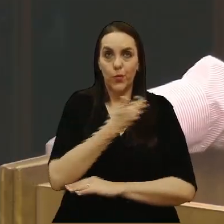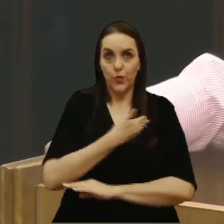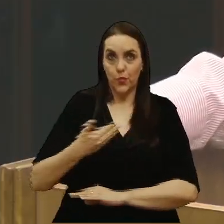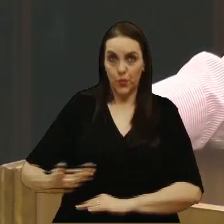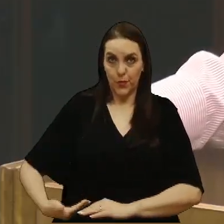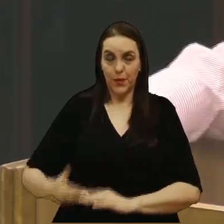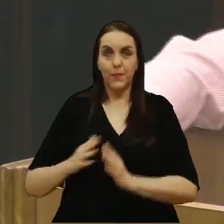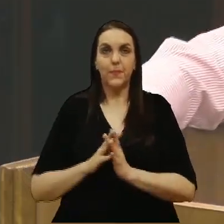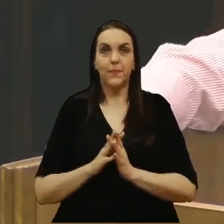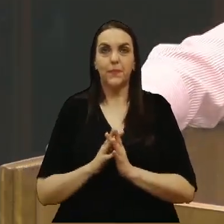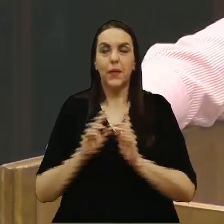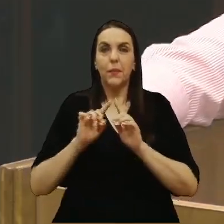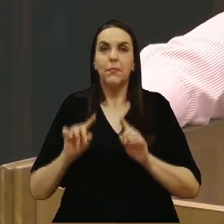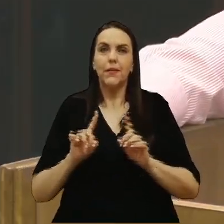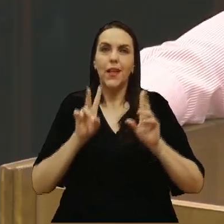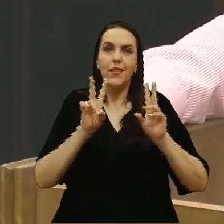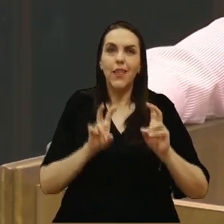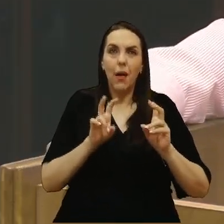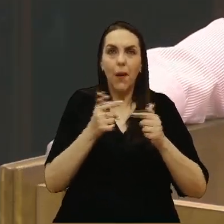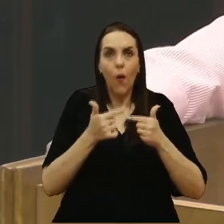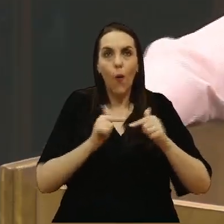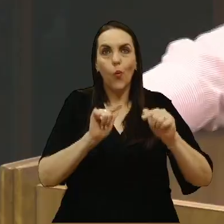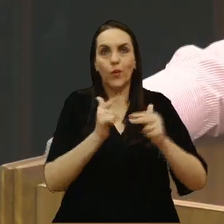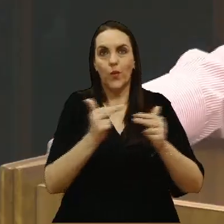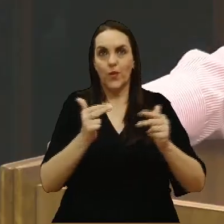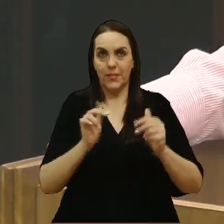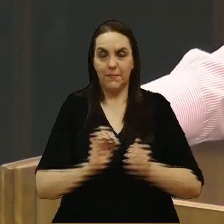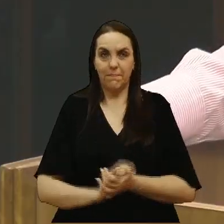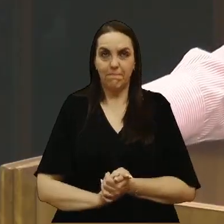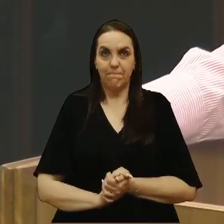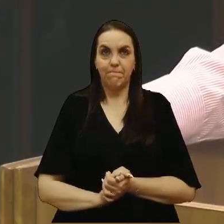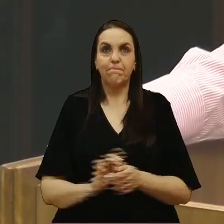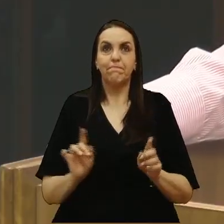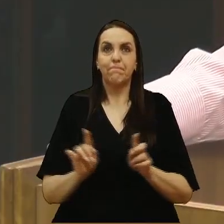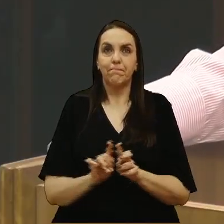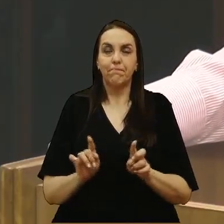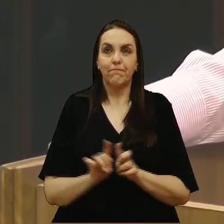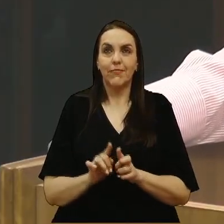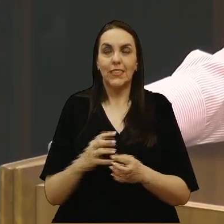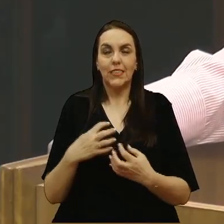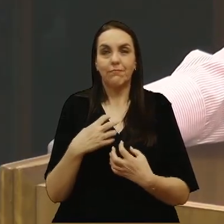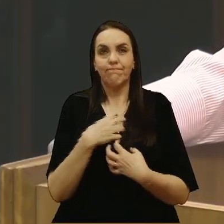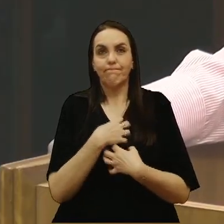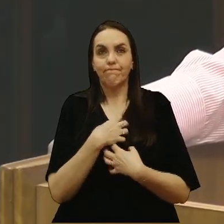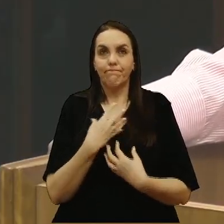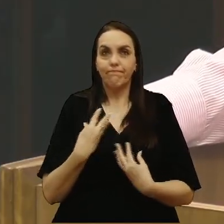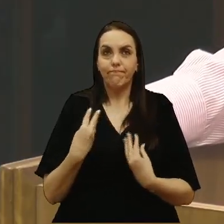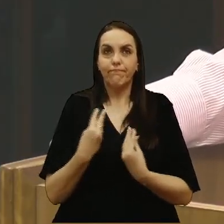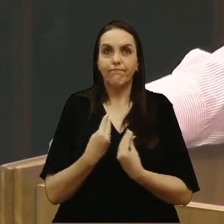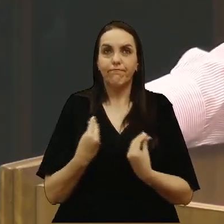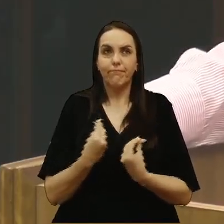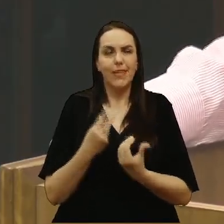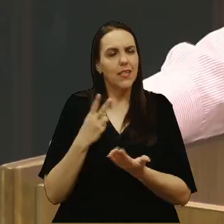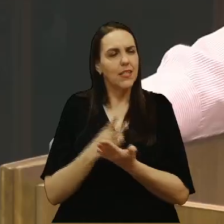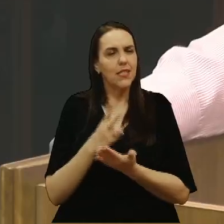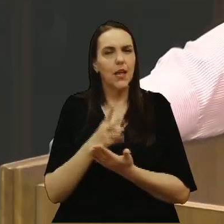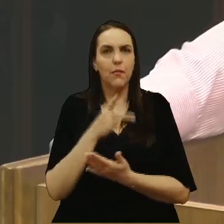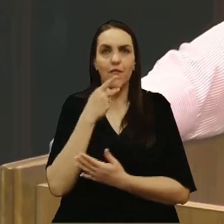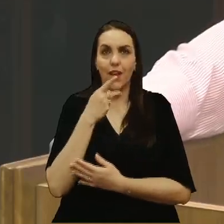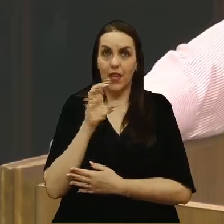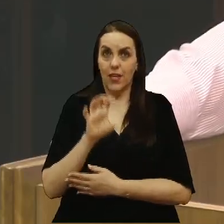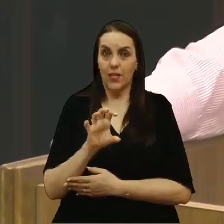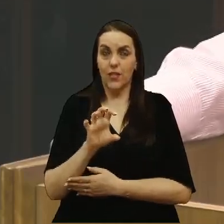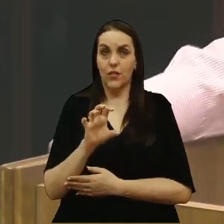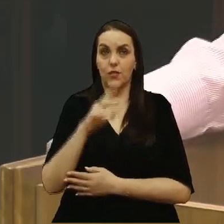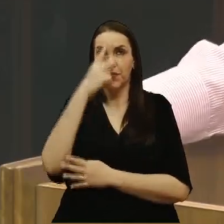meu tema é outro. O meu tema é outro e que me causa... acho que sempre quando a gente fala isso, o vereador